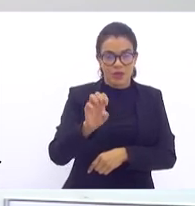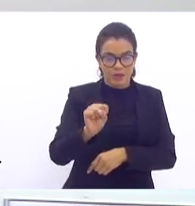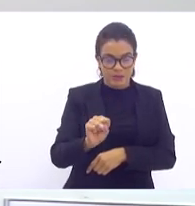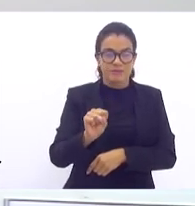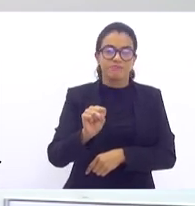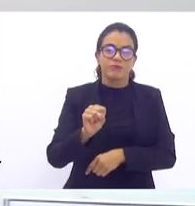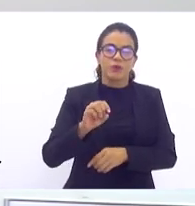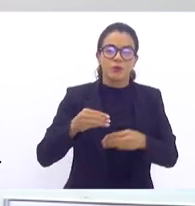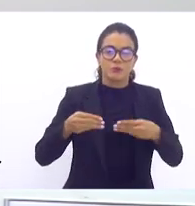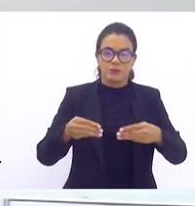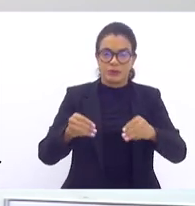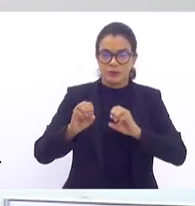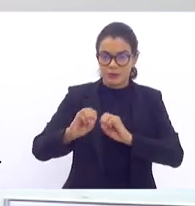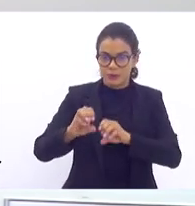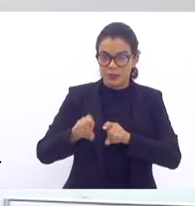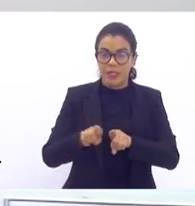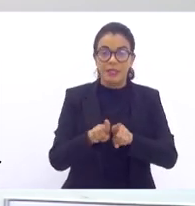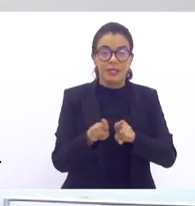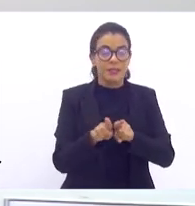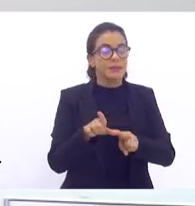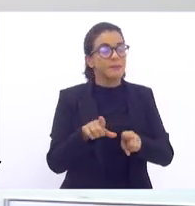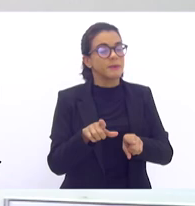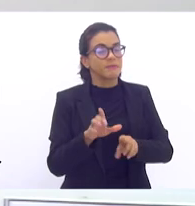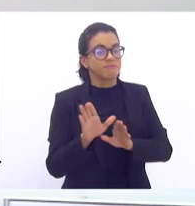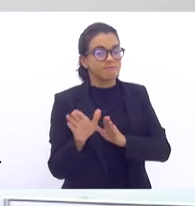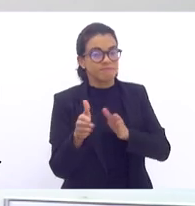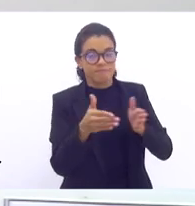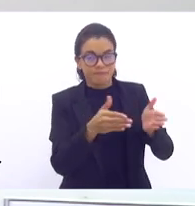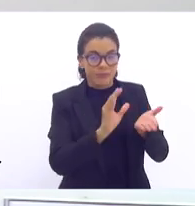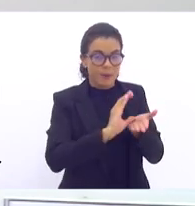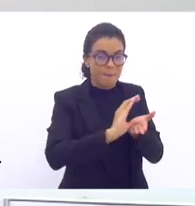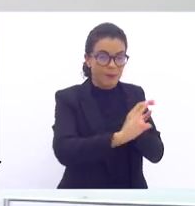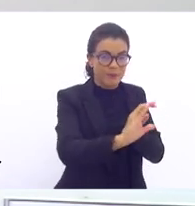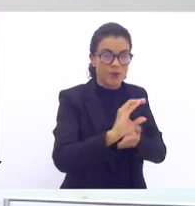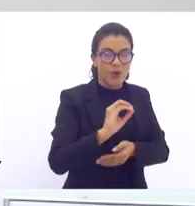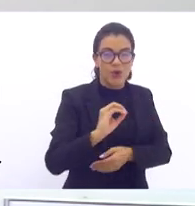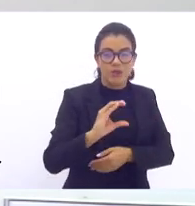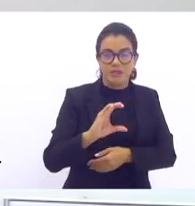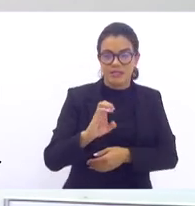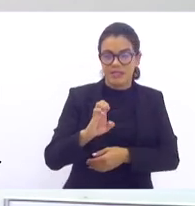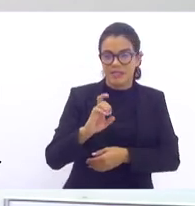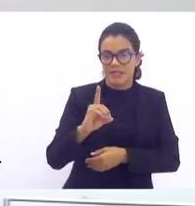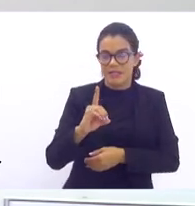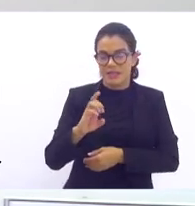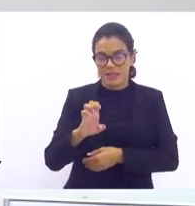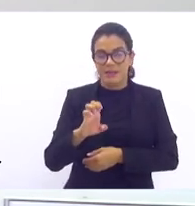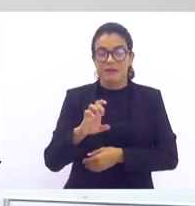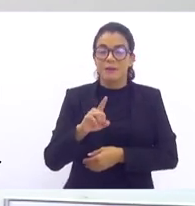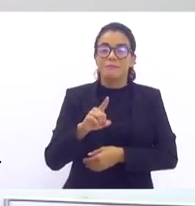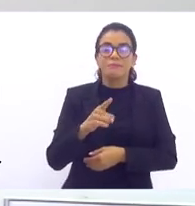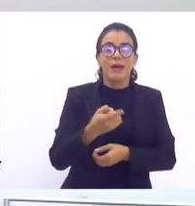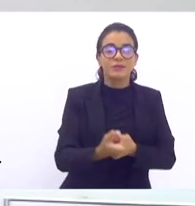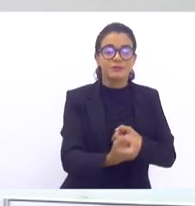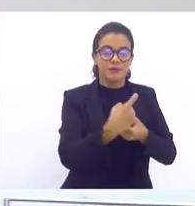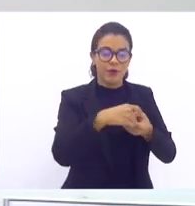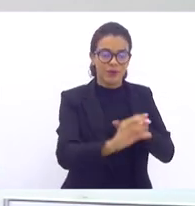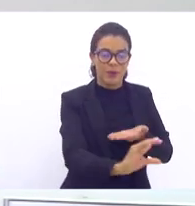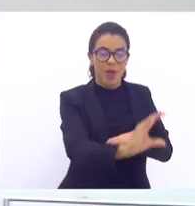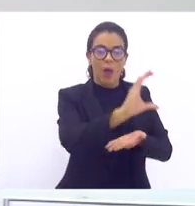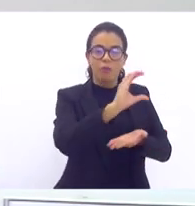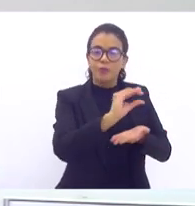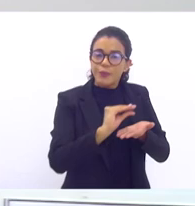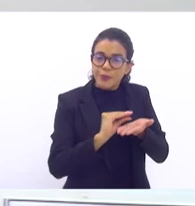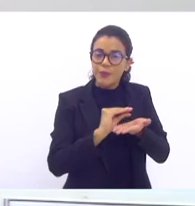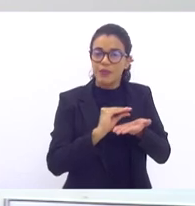e nós temos um dos per capitas um dos maiores do ocde só que a taxa de retorno é muito baixa né